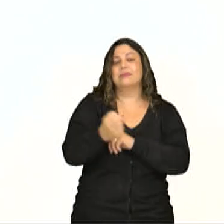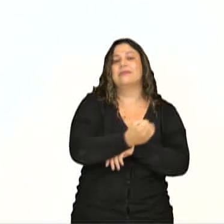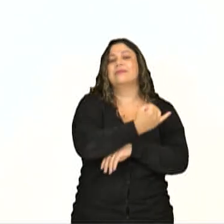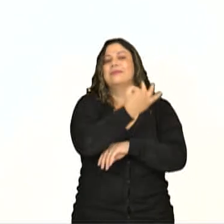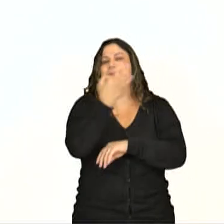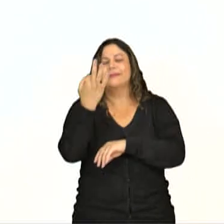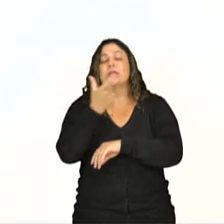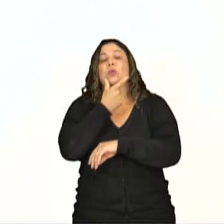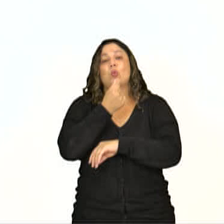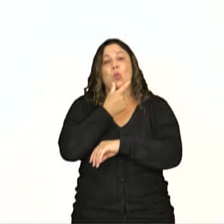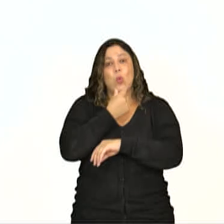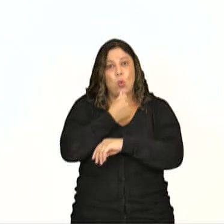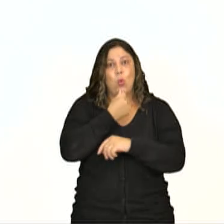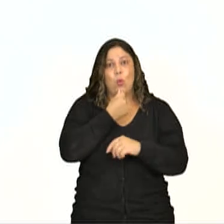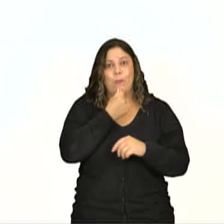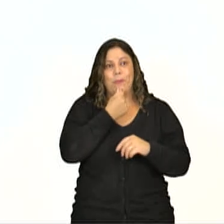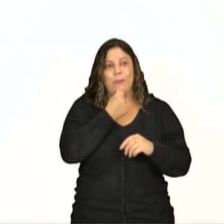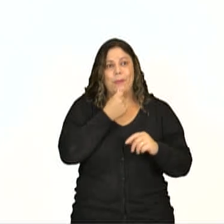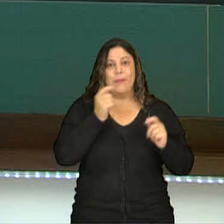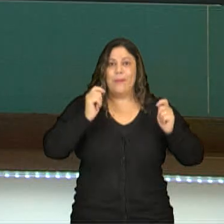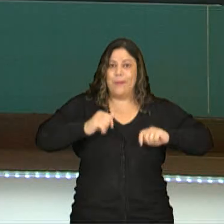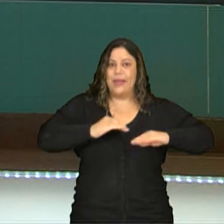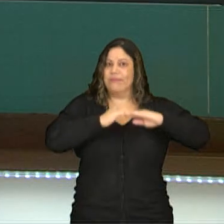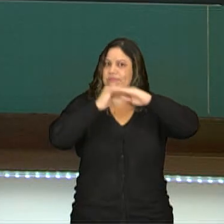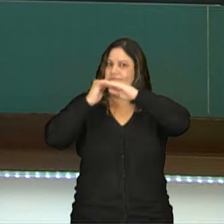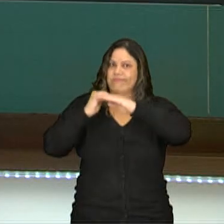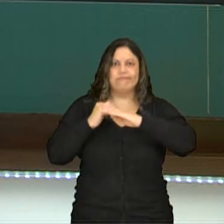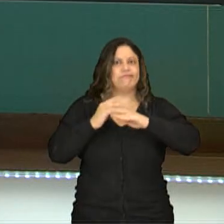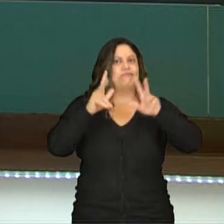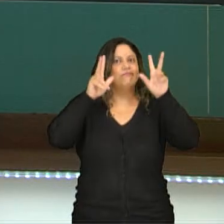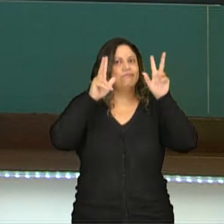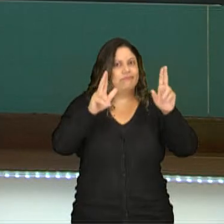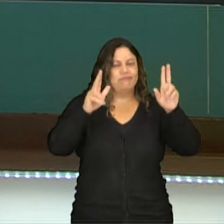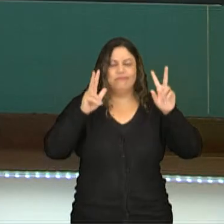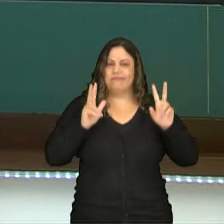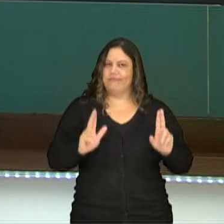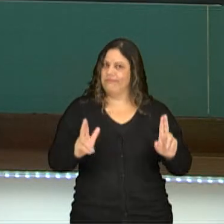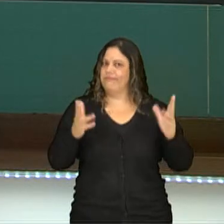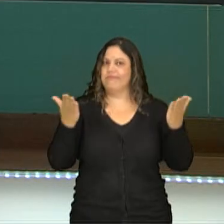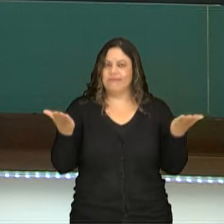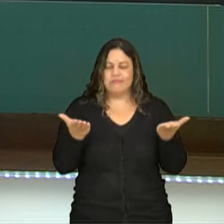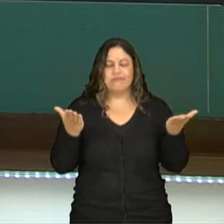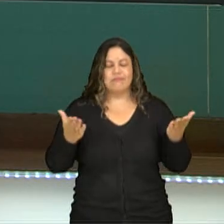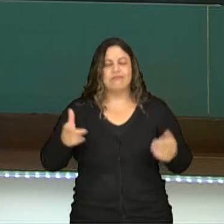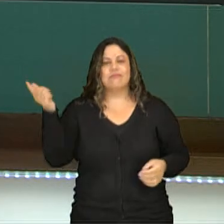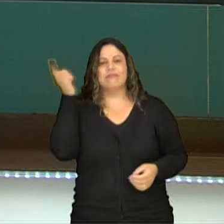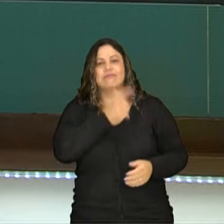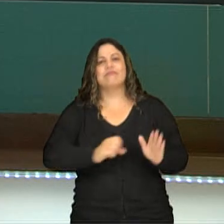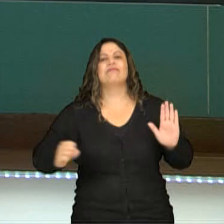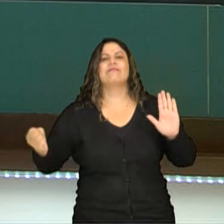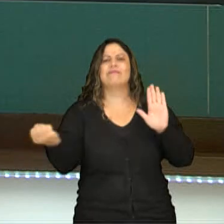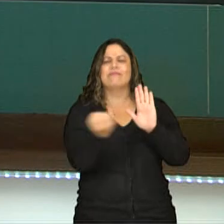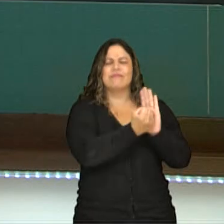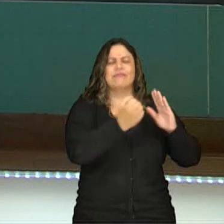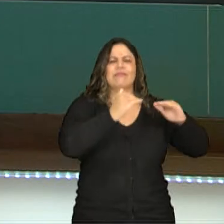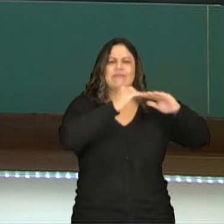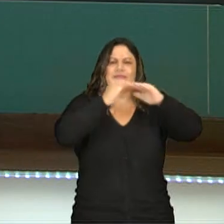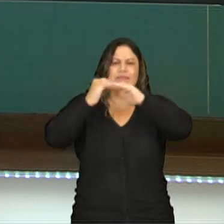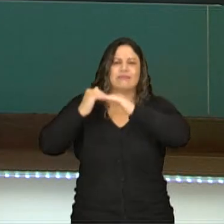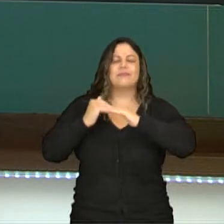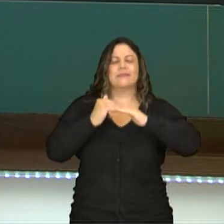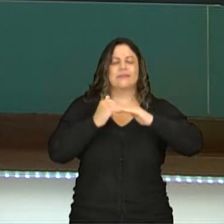participantes masculinos fosse o número de participantes femininos. Então, eles conseguiram esse marco aqui, que igualar a